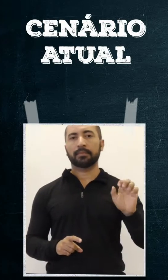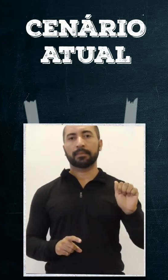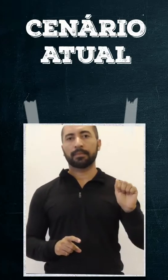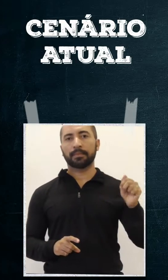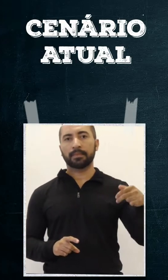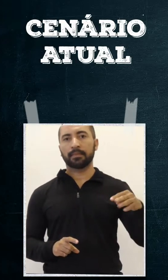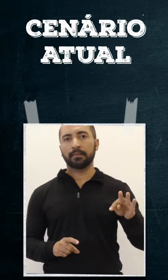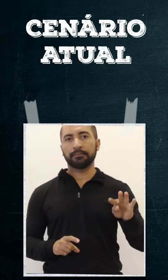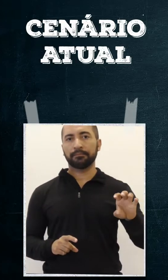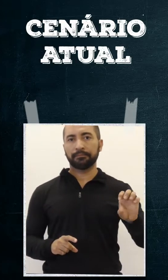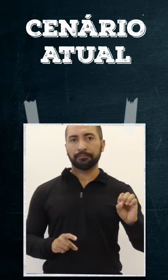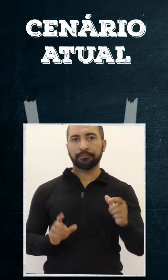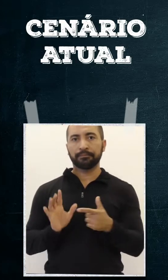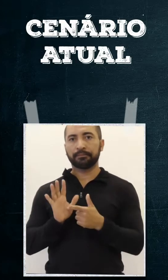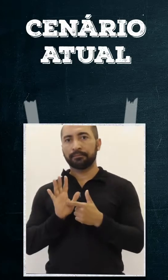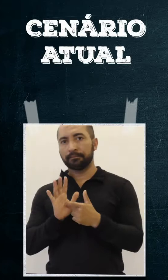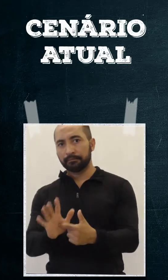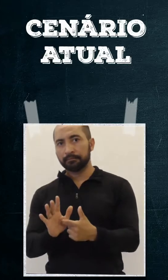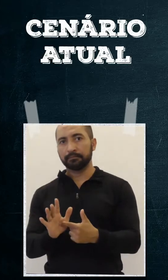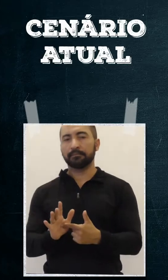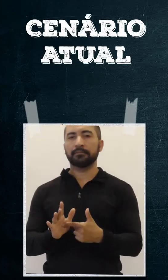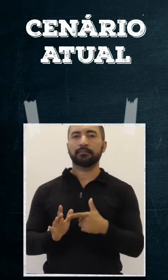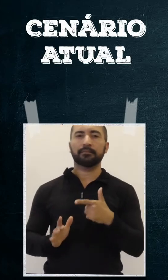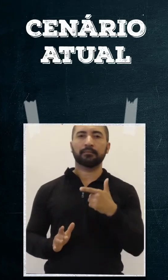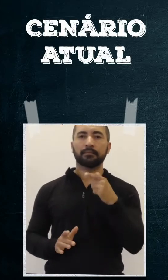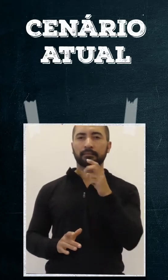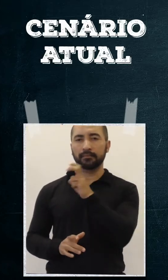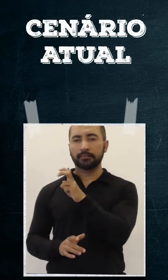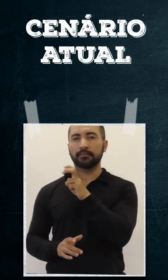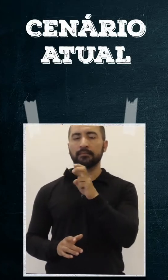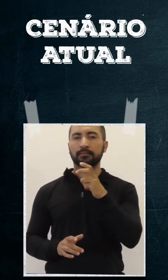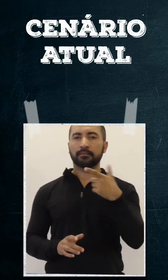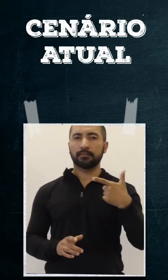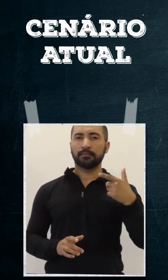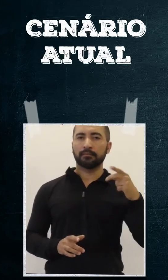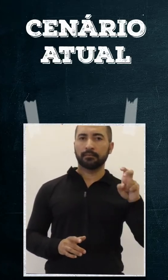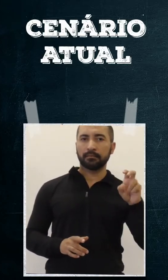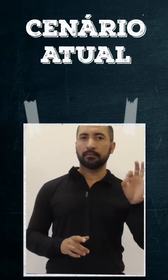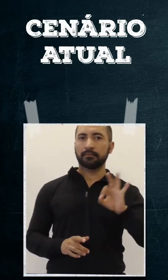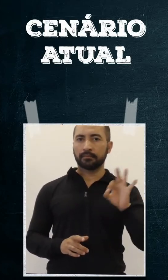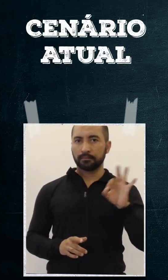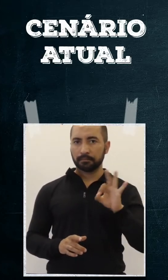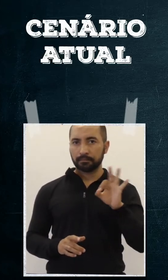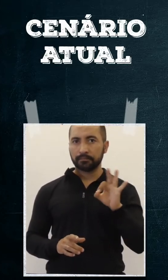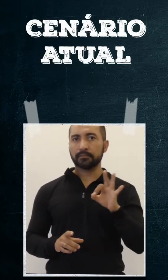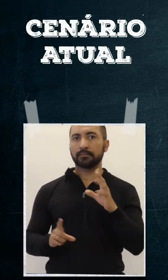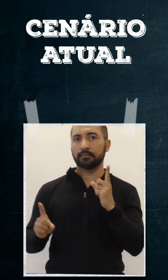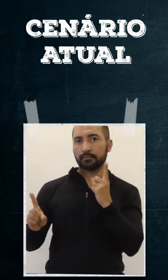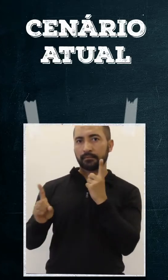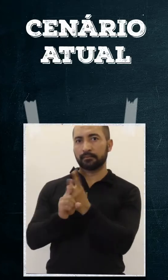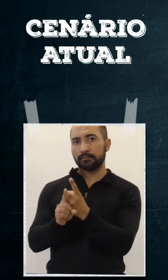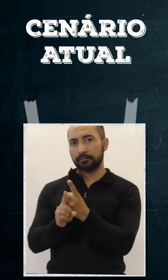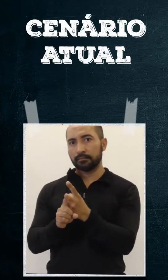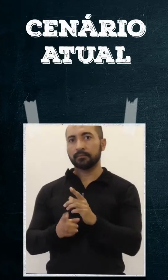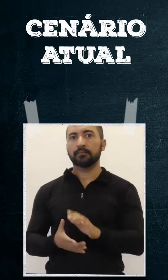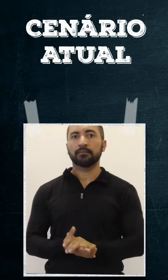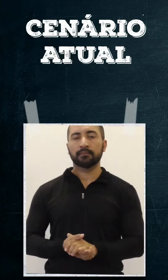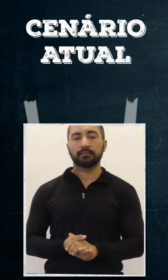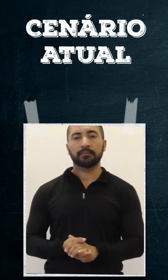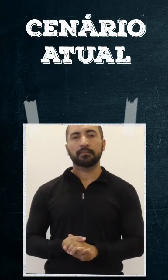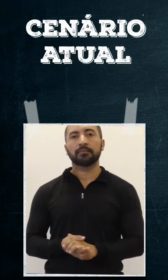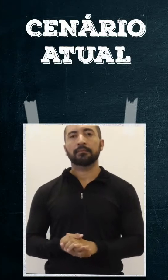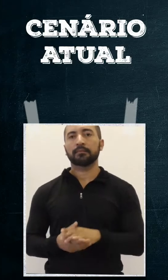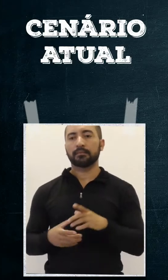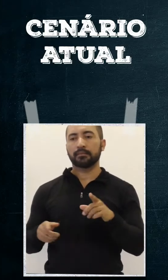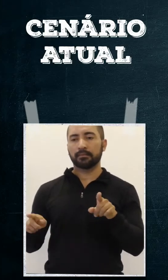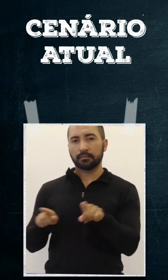a 25% e de 5% no Mourão Oeste. Na coleta de 2016, foi observado que a espécie ocupava apenas 1% da